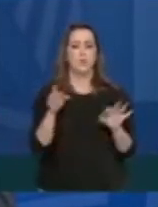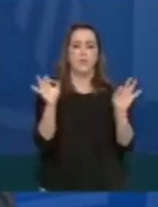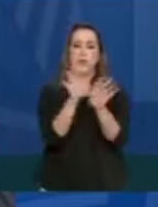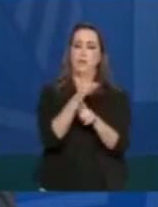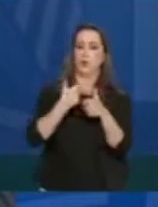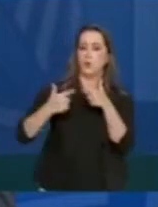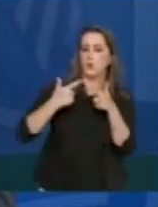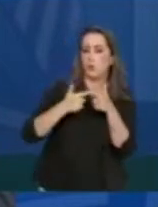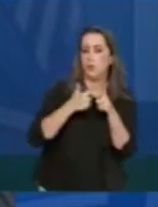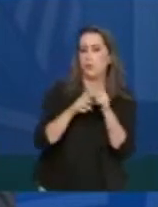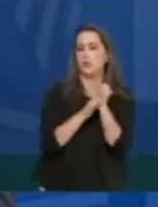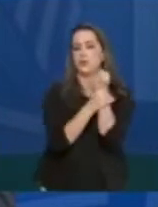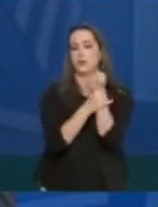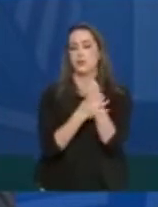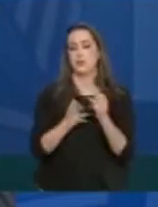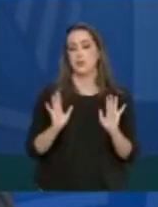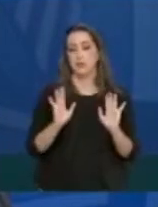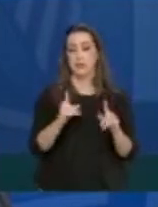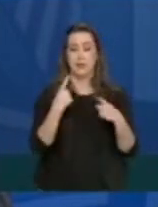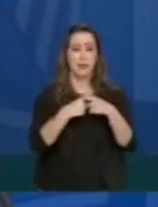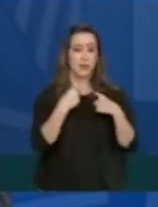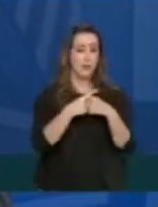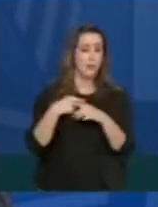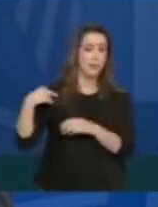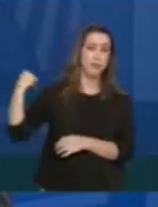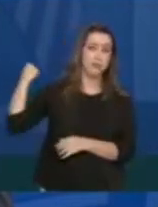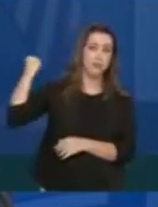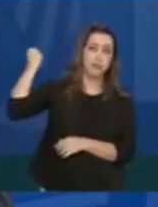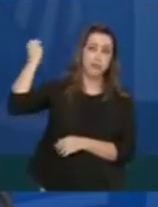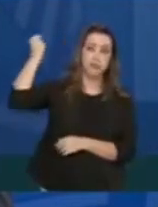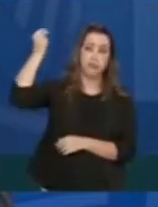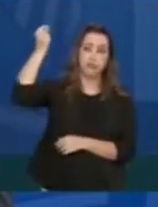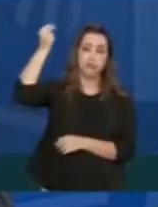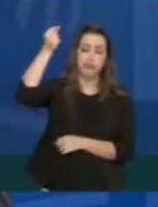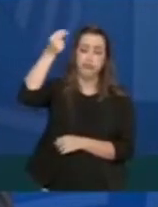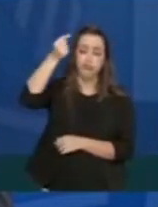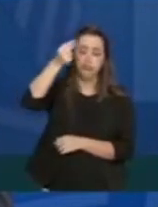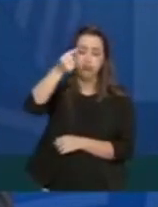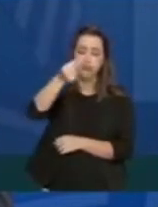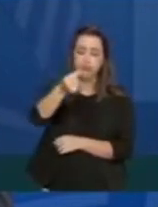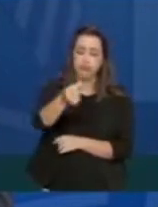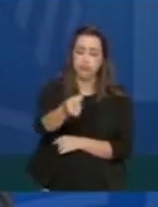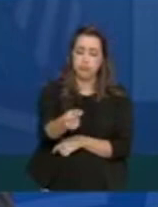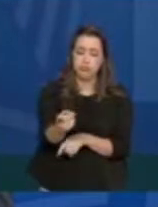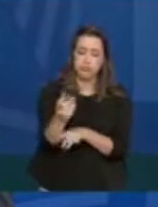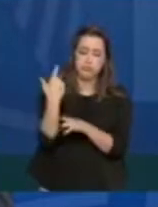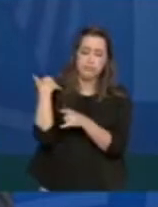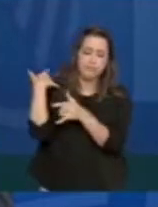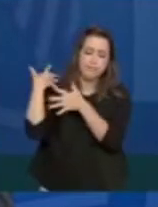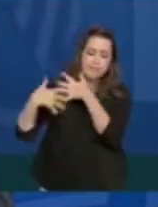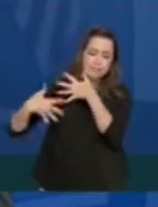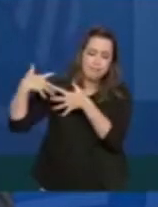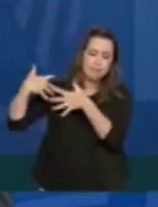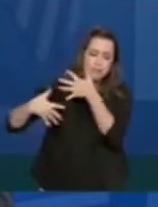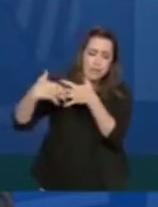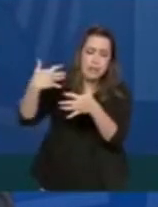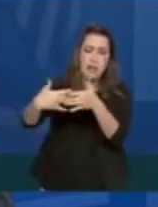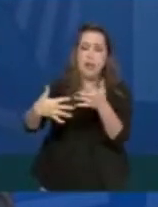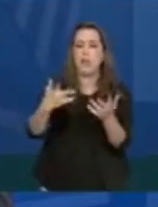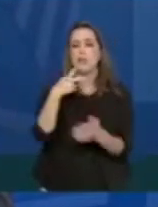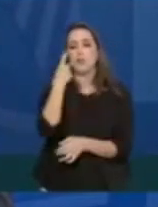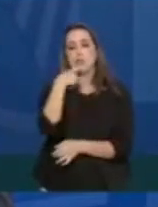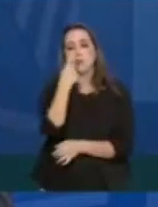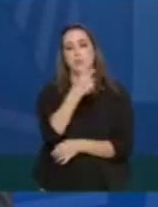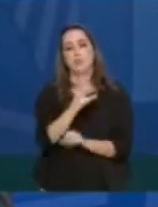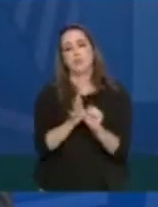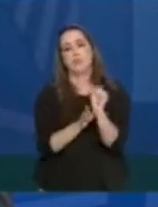segurança, porque são décadas de desestruturação das políticas de